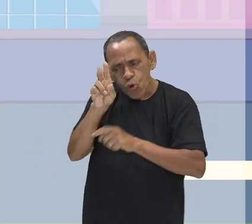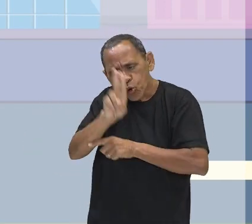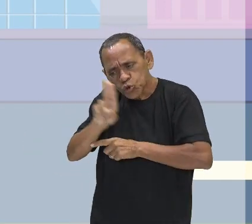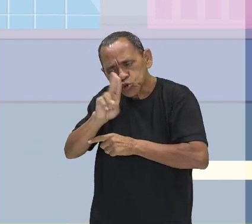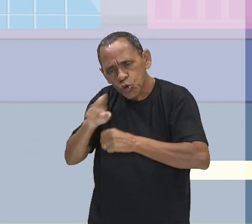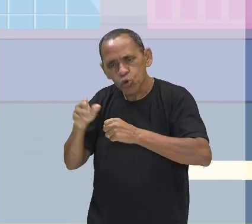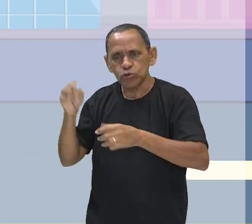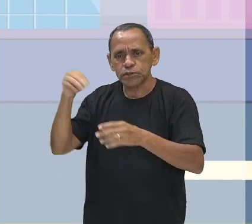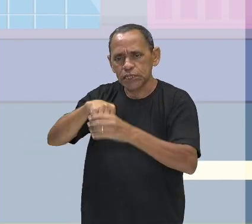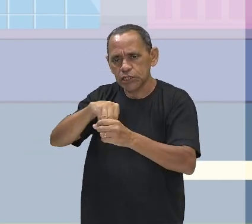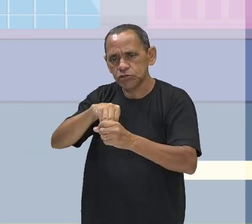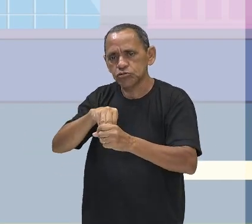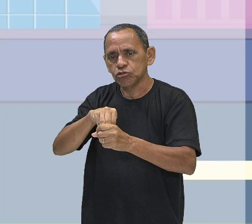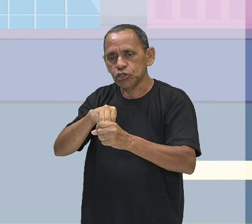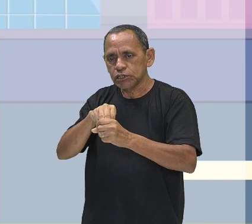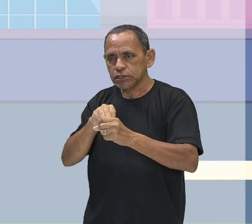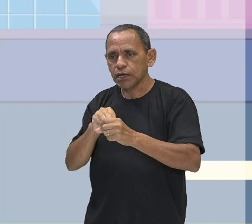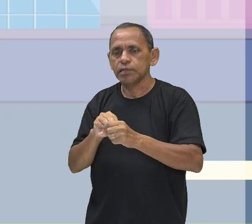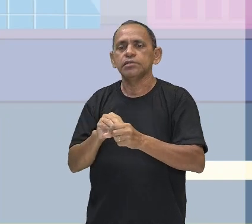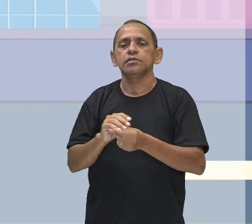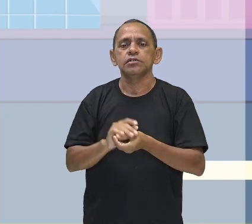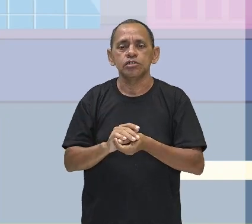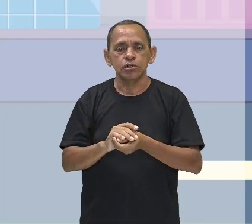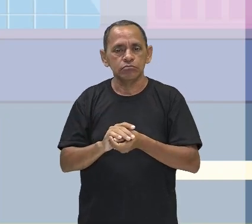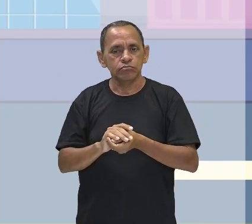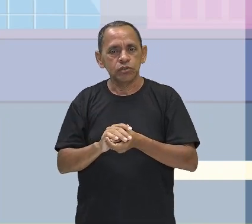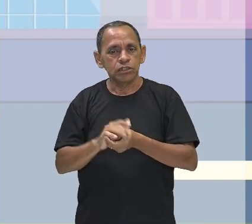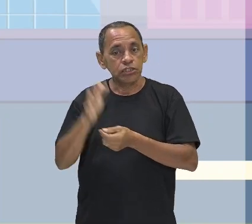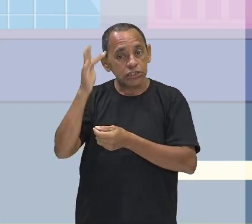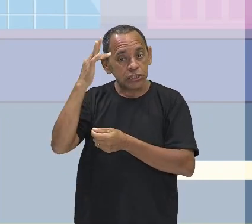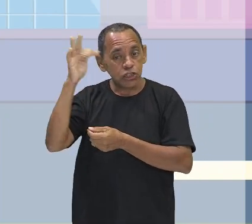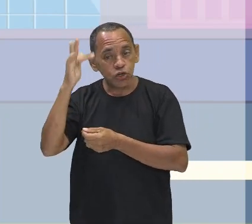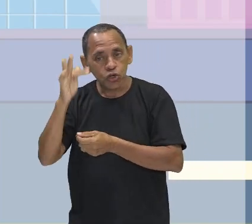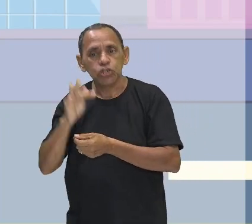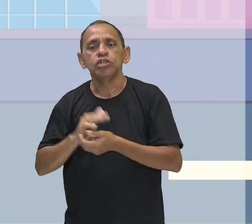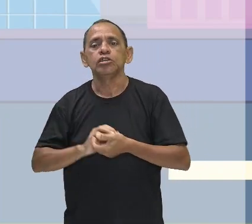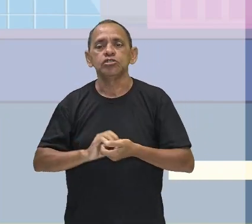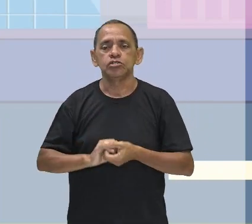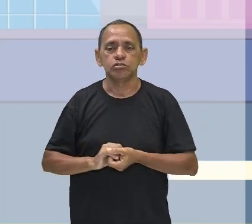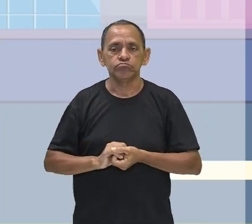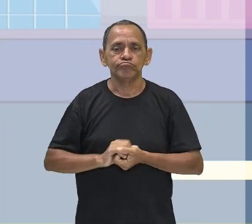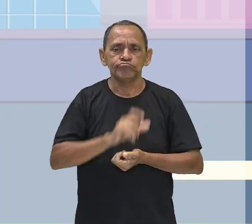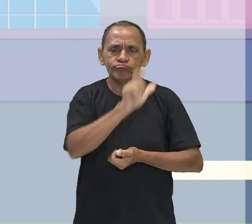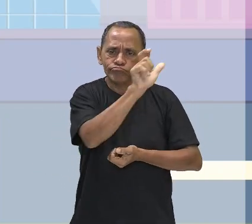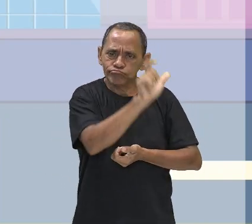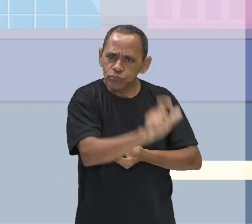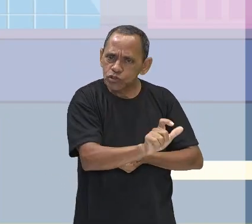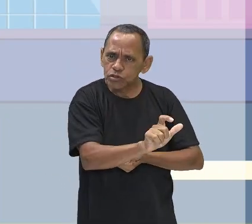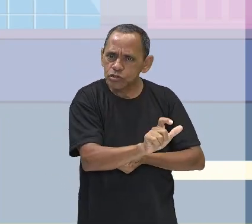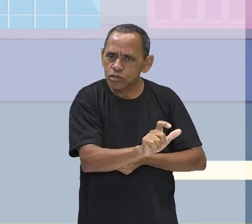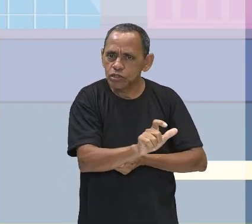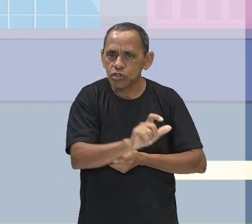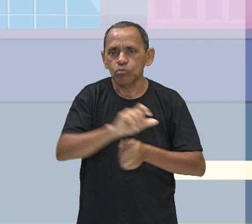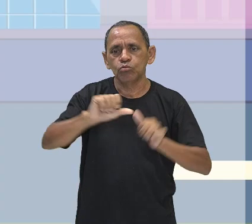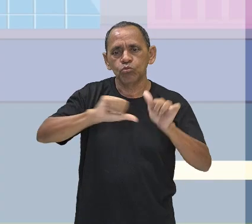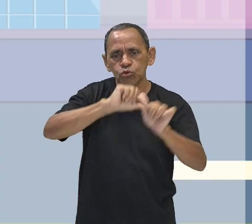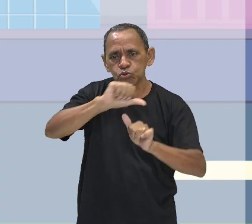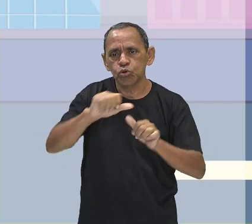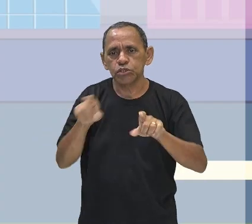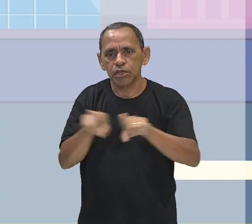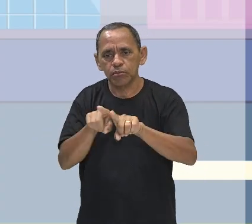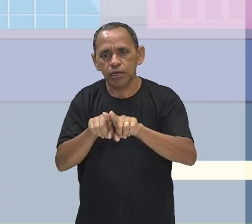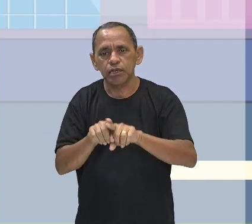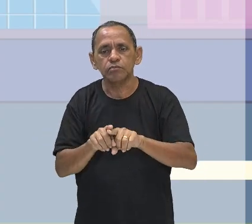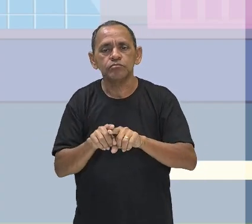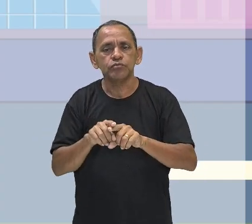na sociedade europeia, eu vejo padrões, coisas que são muito parecidas e coisas que se apresentam